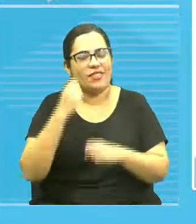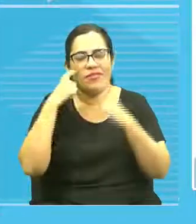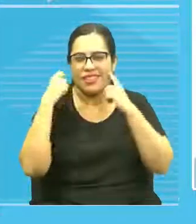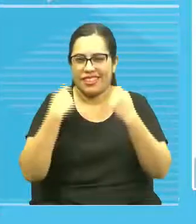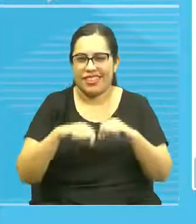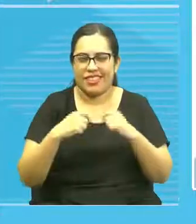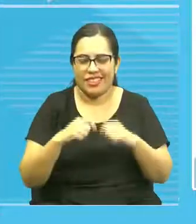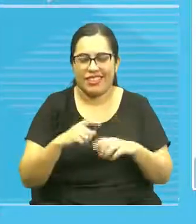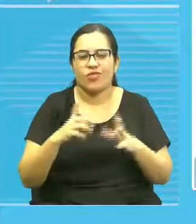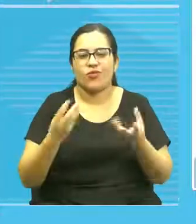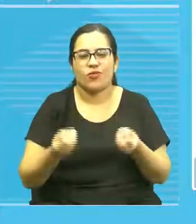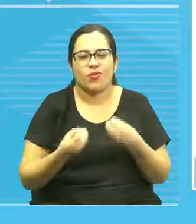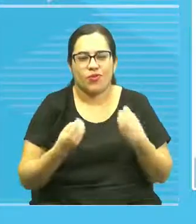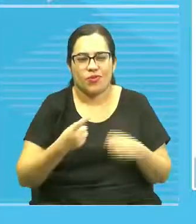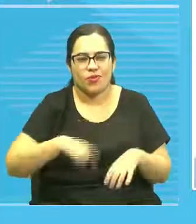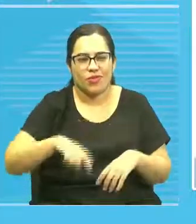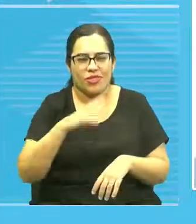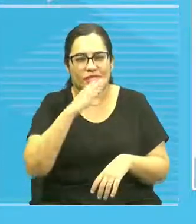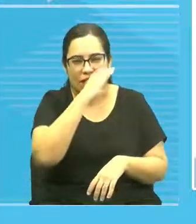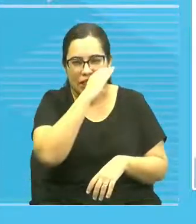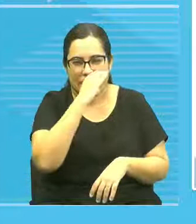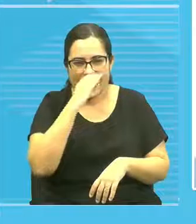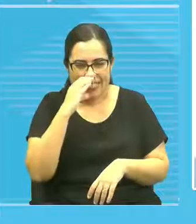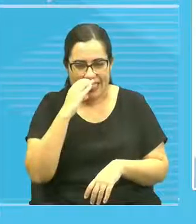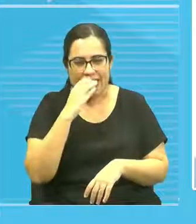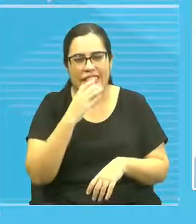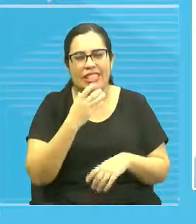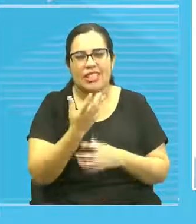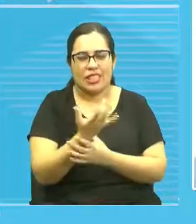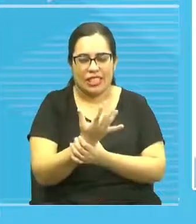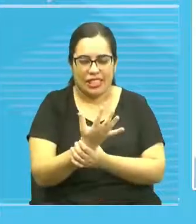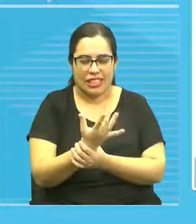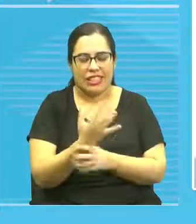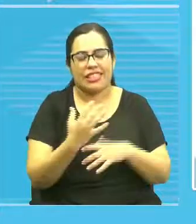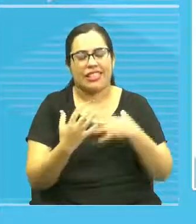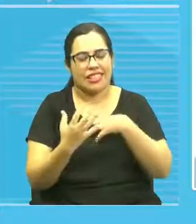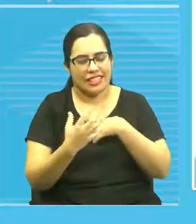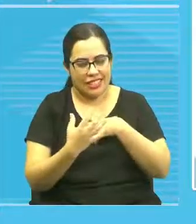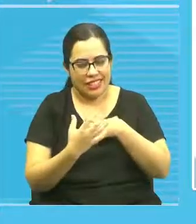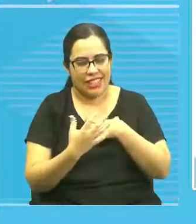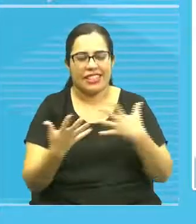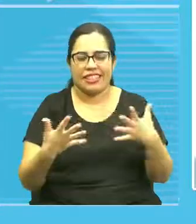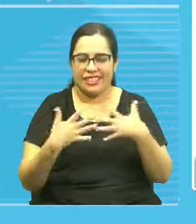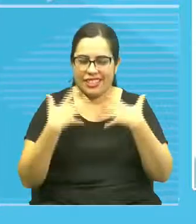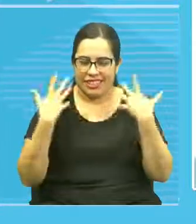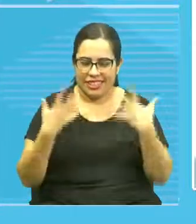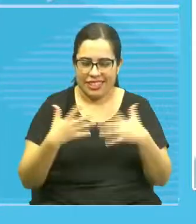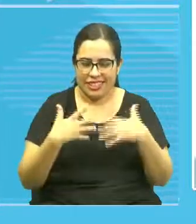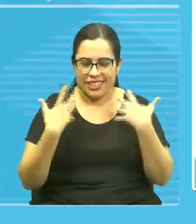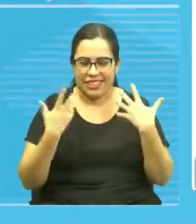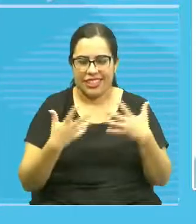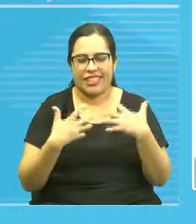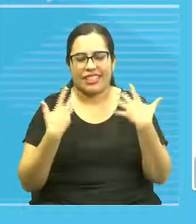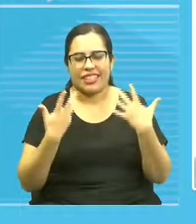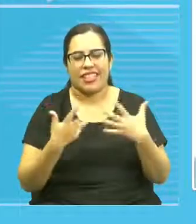Presta atenção. Se a gente que está esquentando, se foi você que sentiu a quentura, como diz a